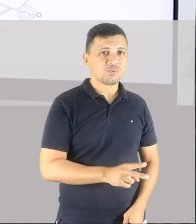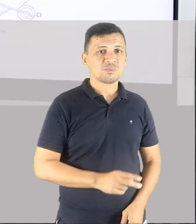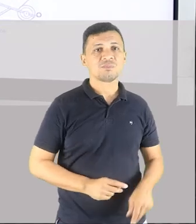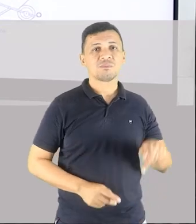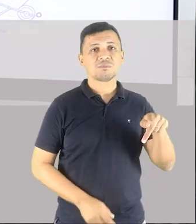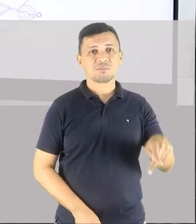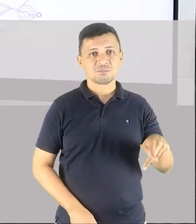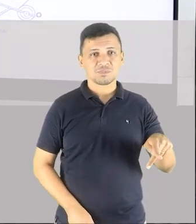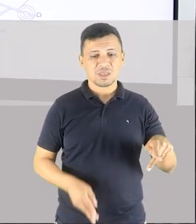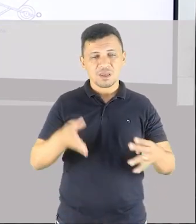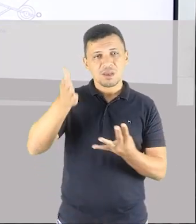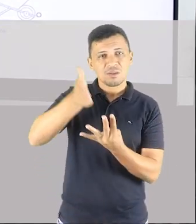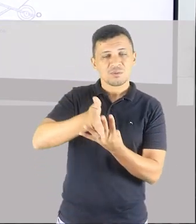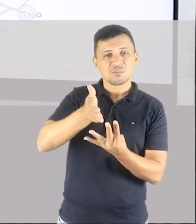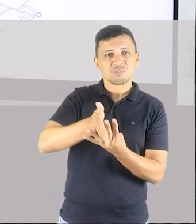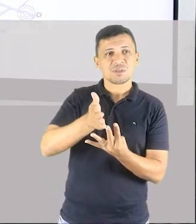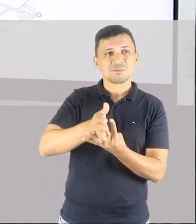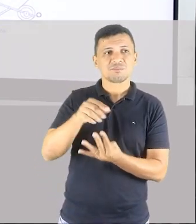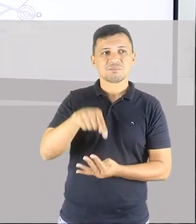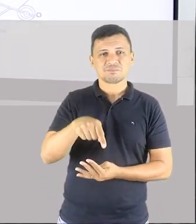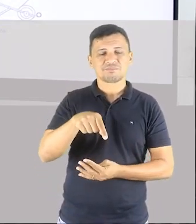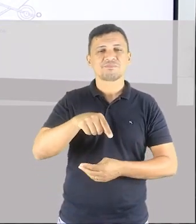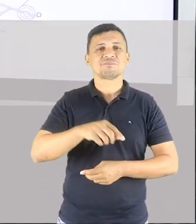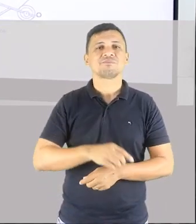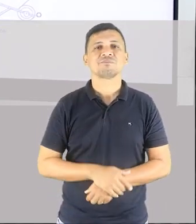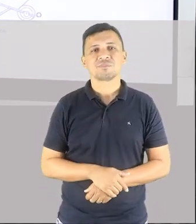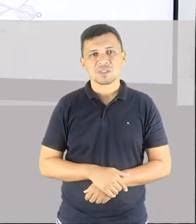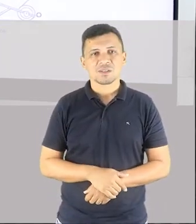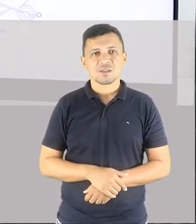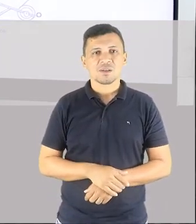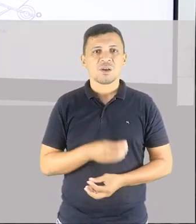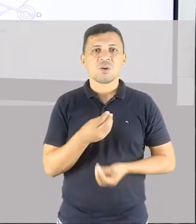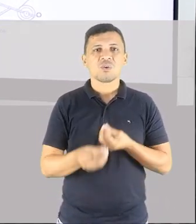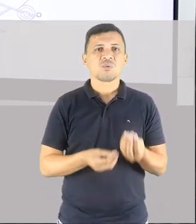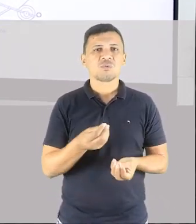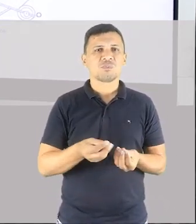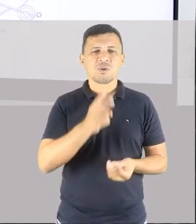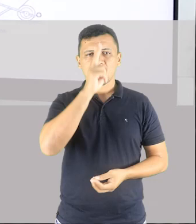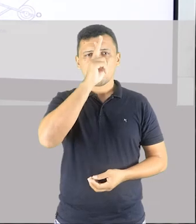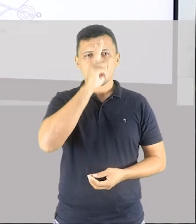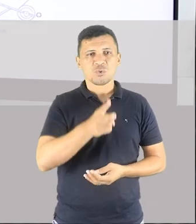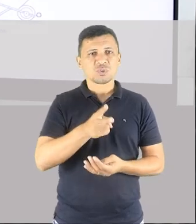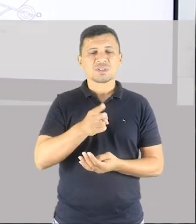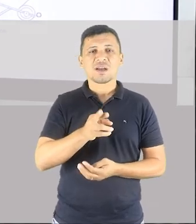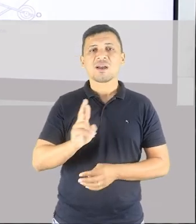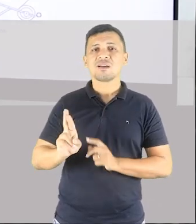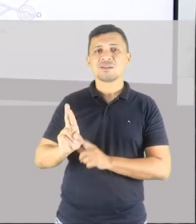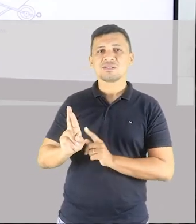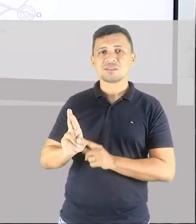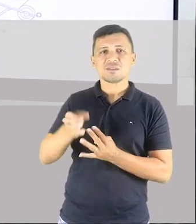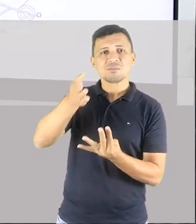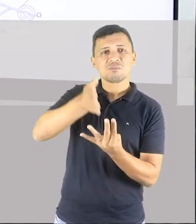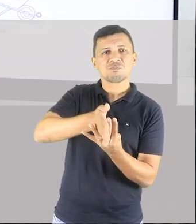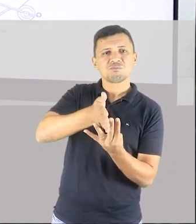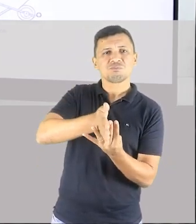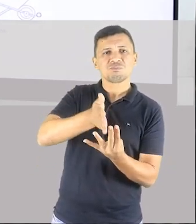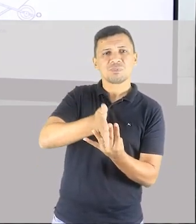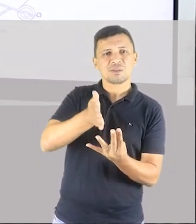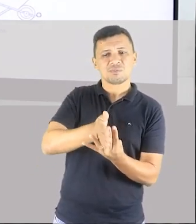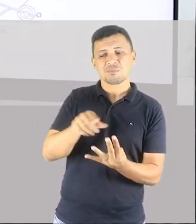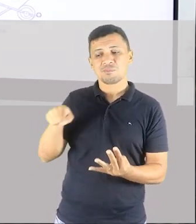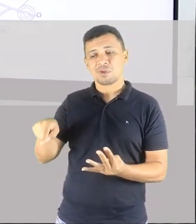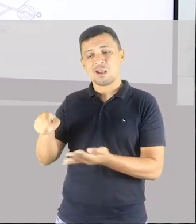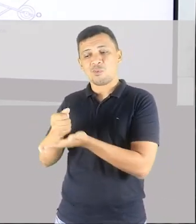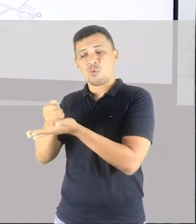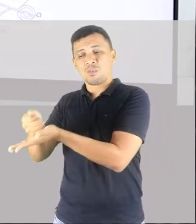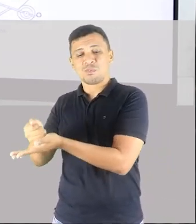meio. A alavanca interresistente é aquela em que a força resistente se localiza entre a força potente e o apoio,